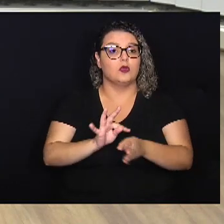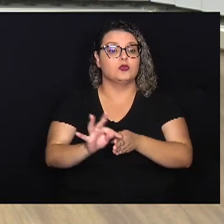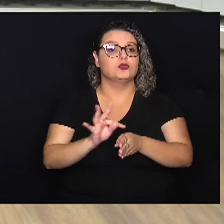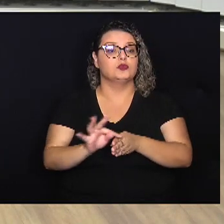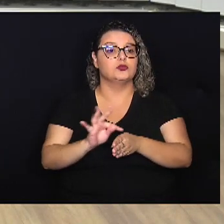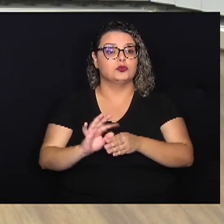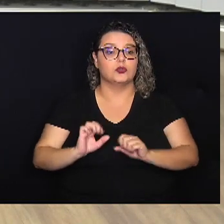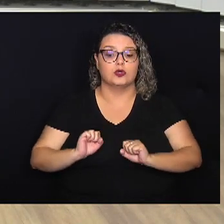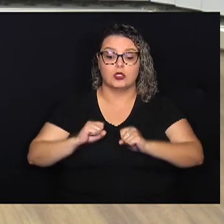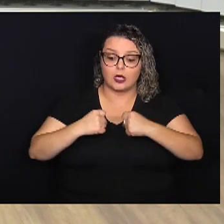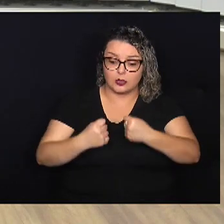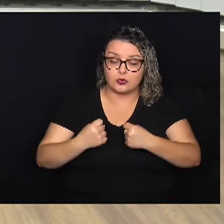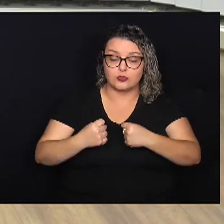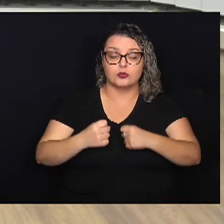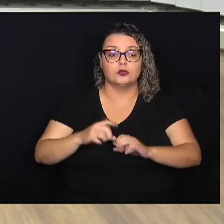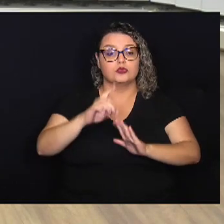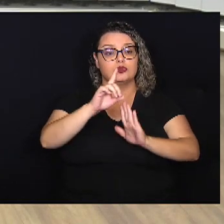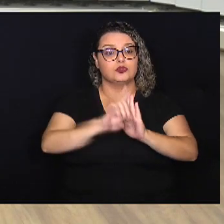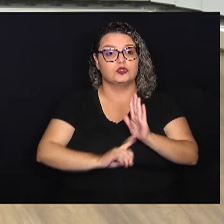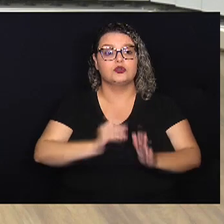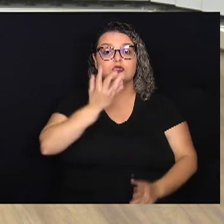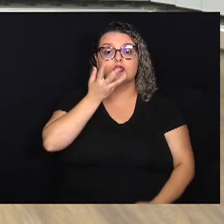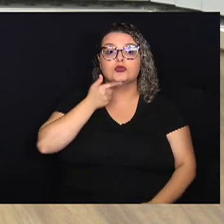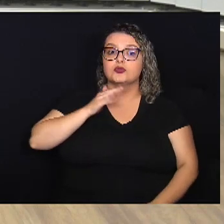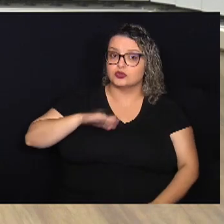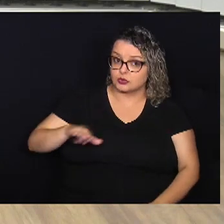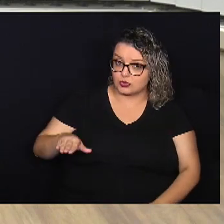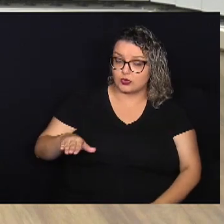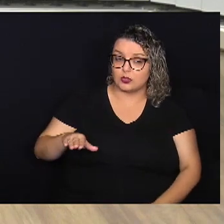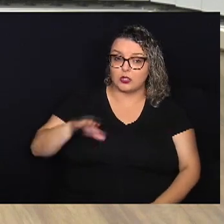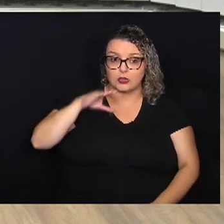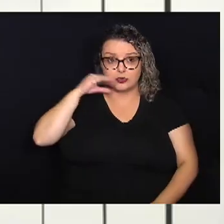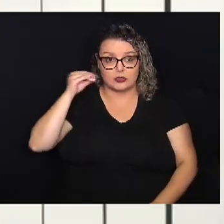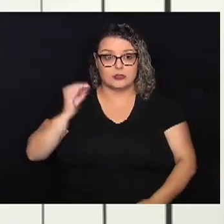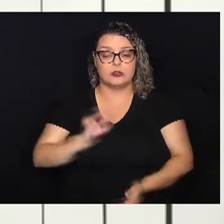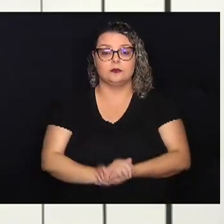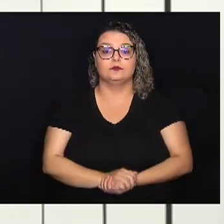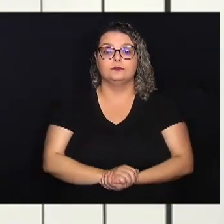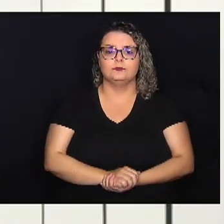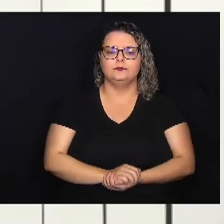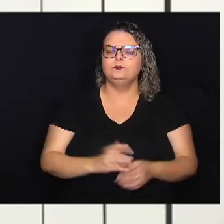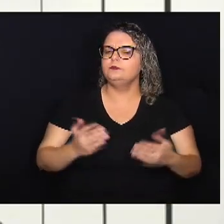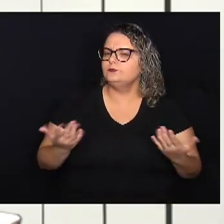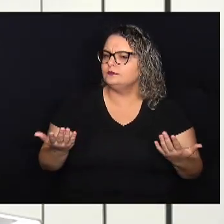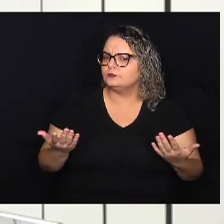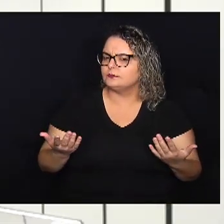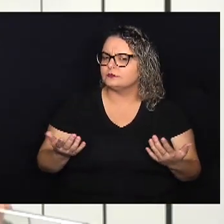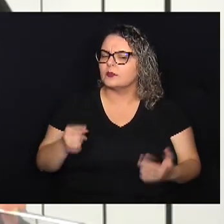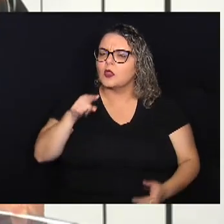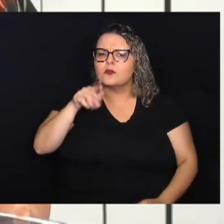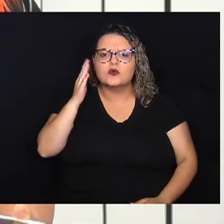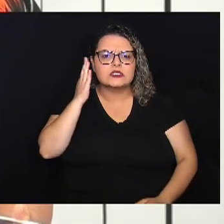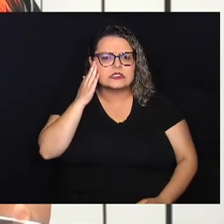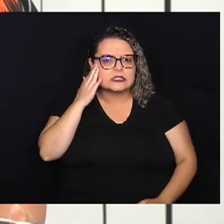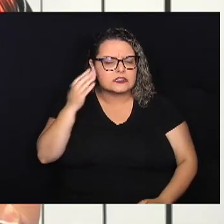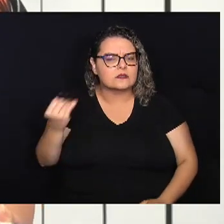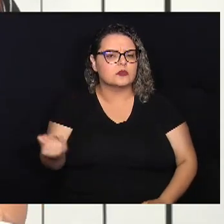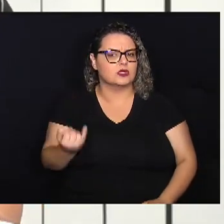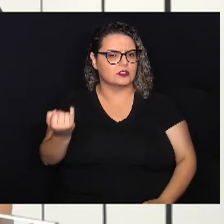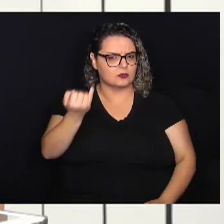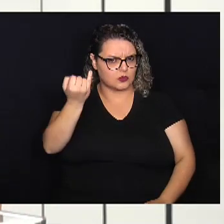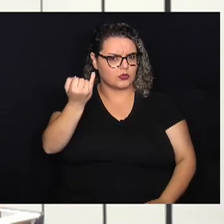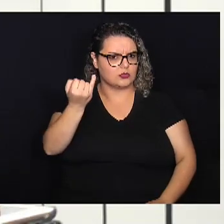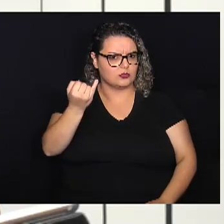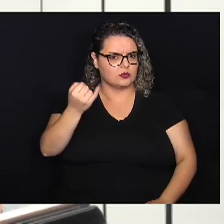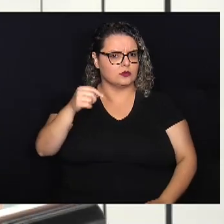na defesa dos direitos da criança e do adolescente. Mas afinal, você sabe a importância